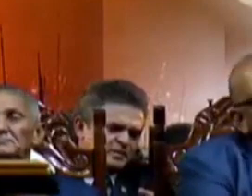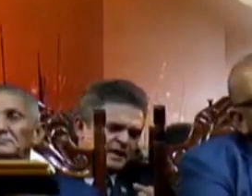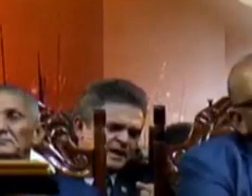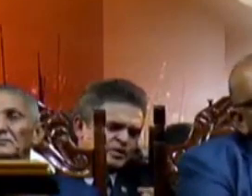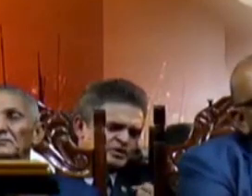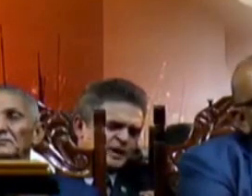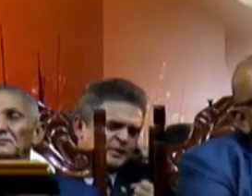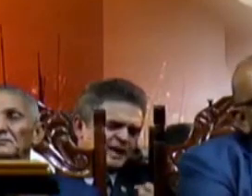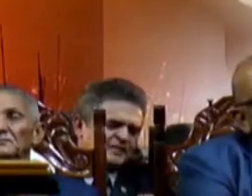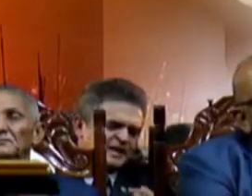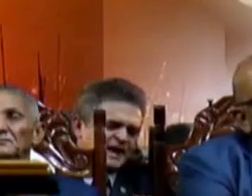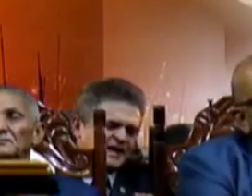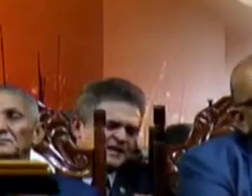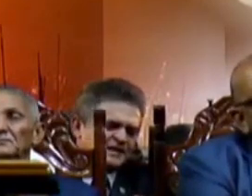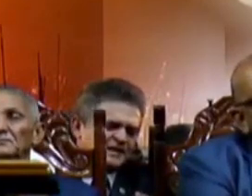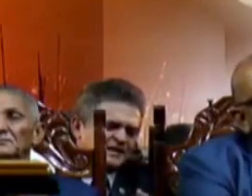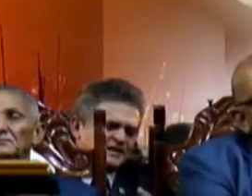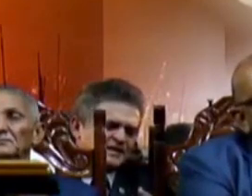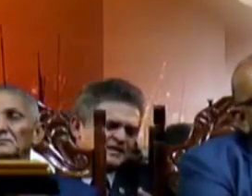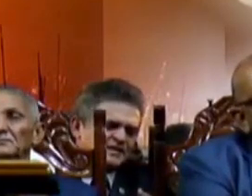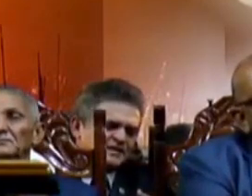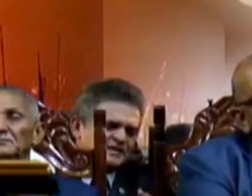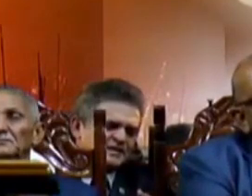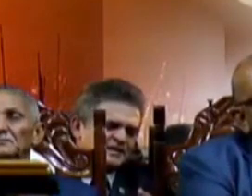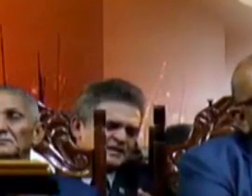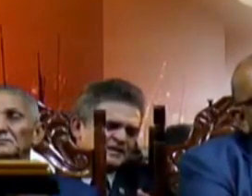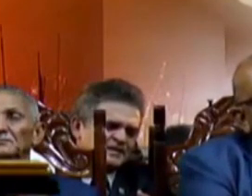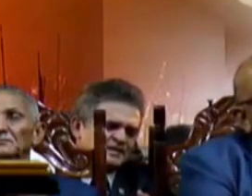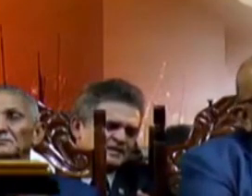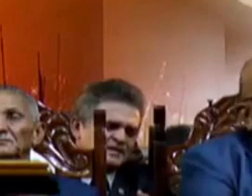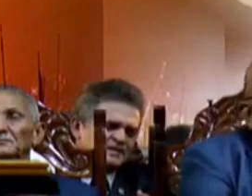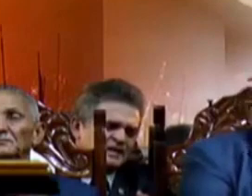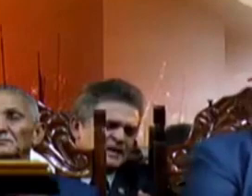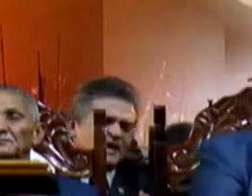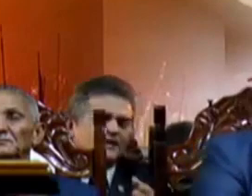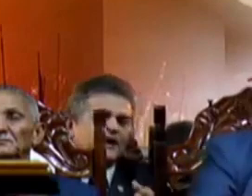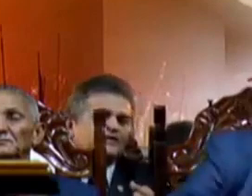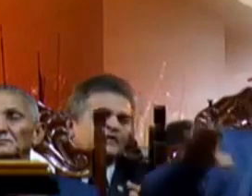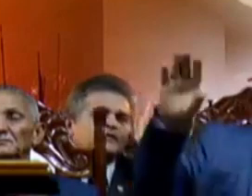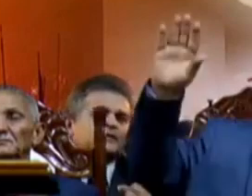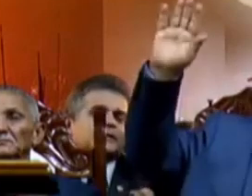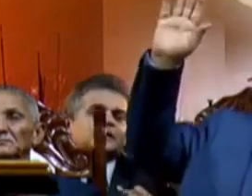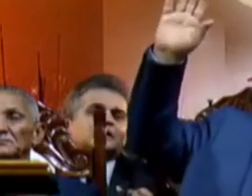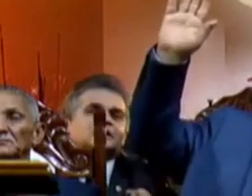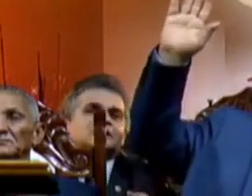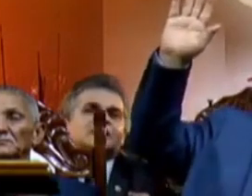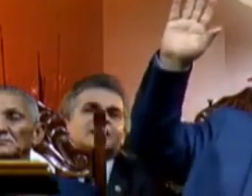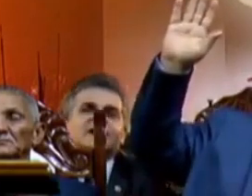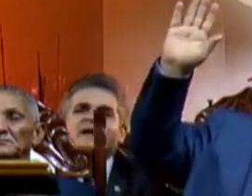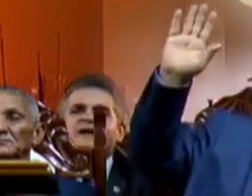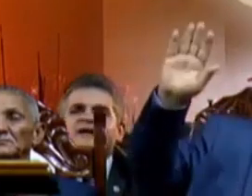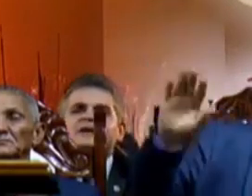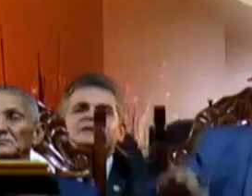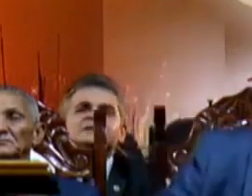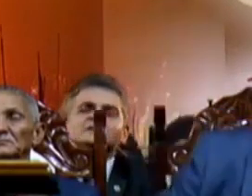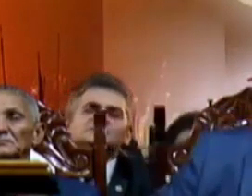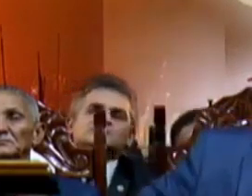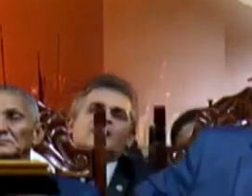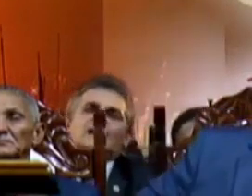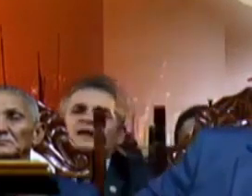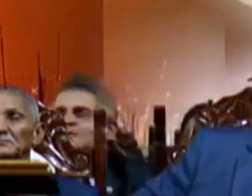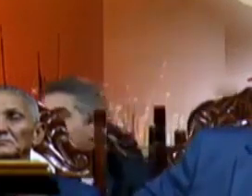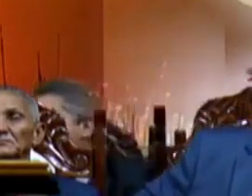verdade. Porque Ele vai enviar um avivamento nesta nação. Deus